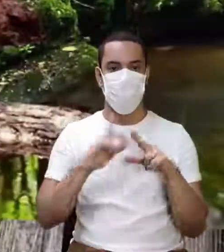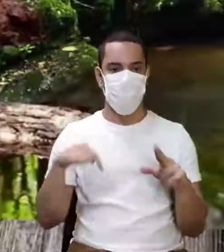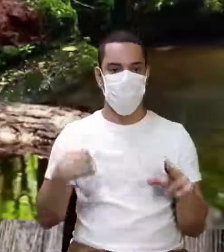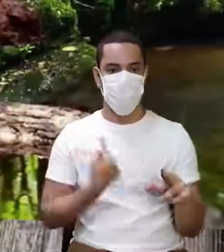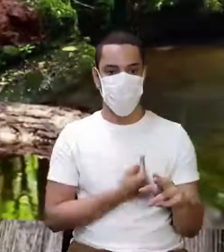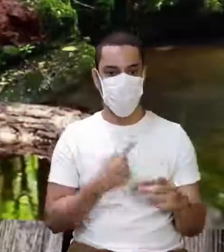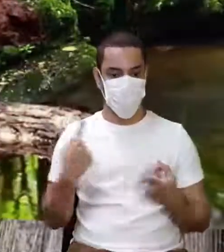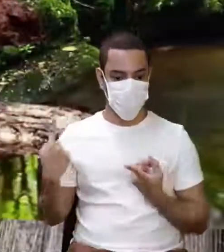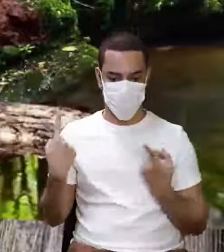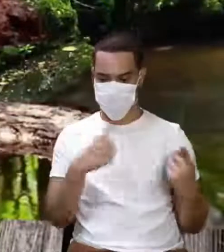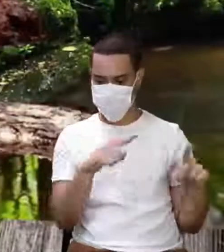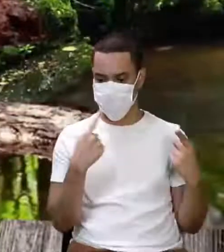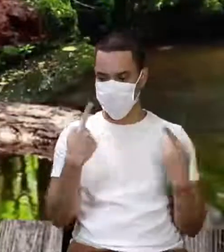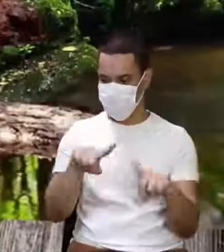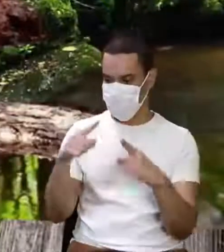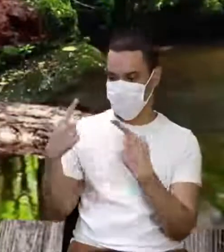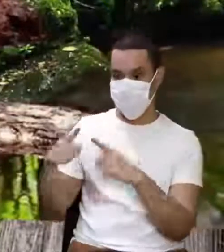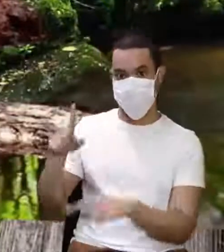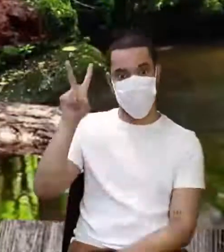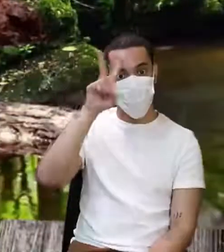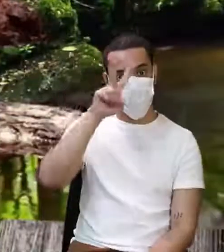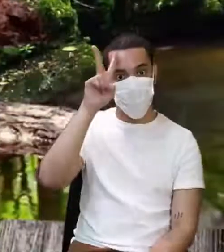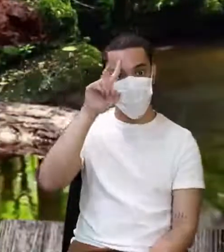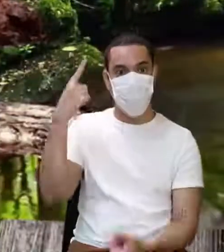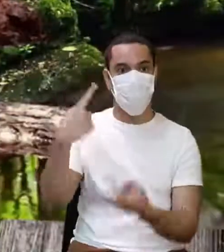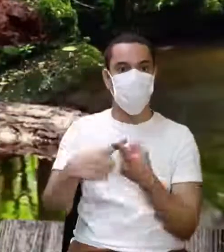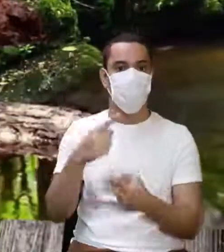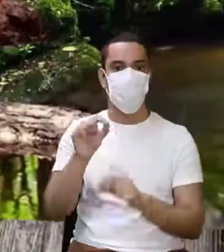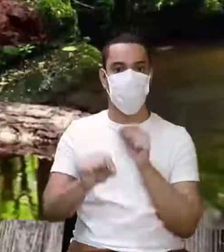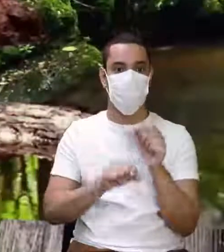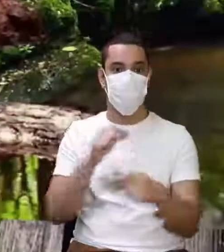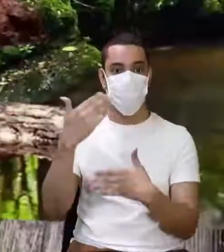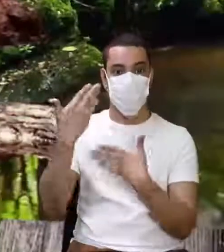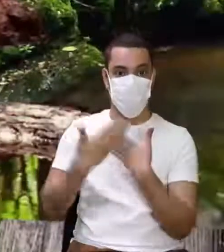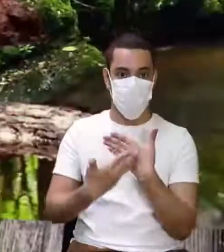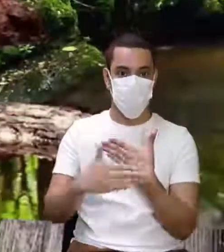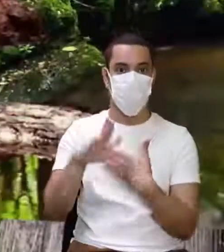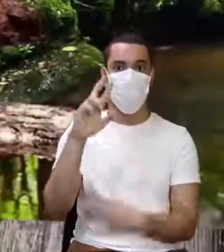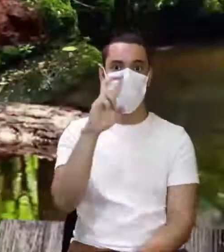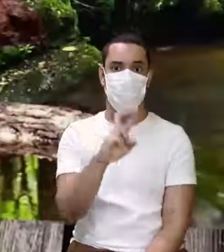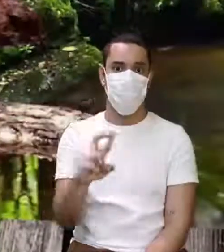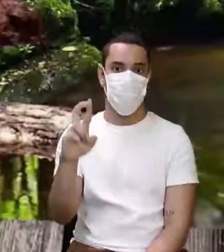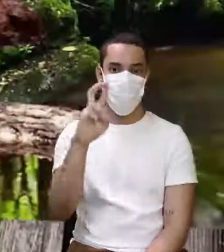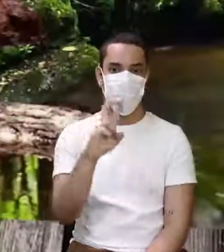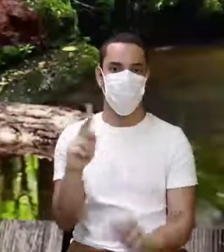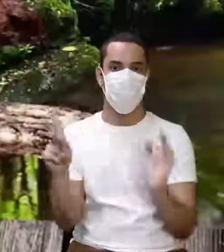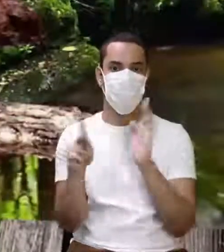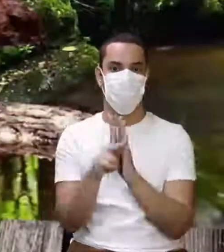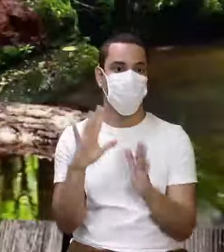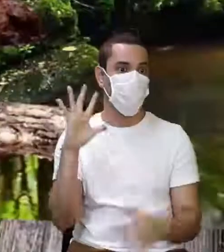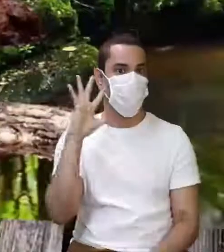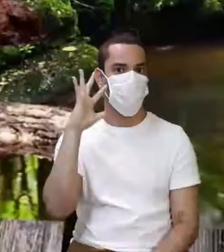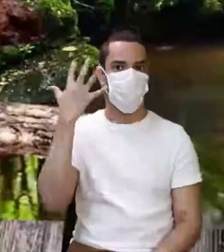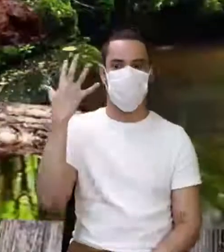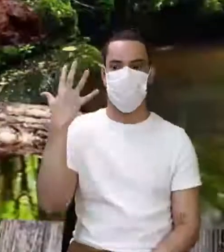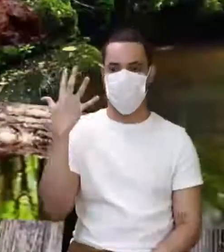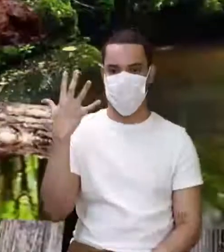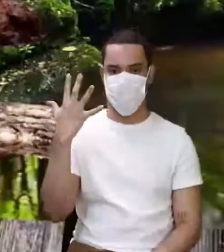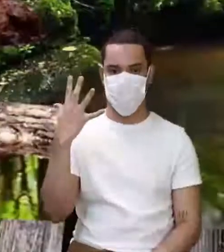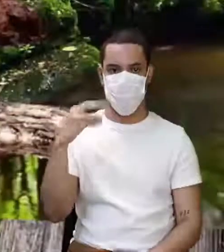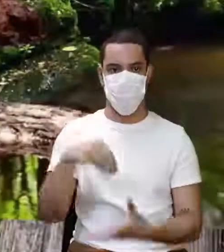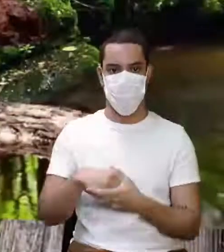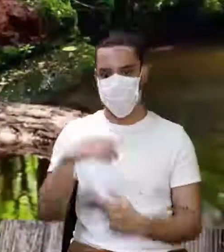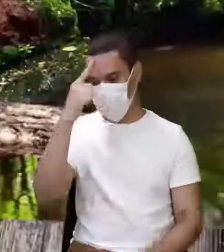conta essas histórias justamente a partir de observações desses eventos que vão acontecendo entre